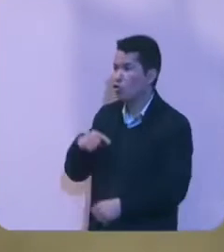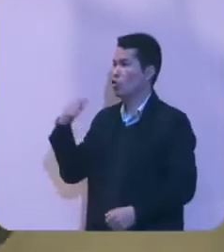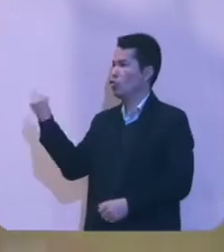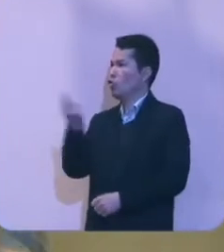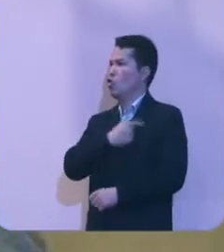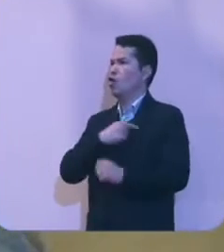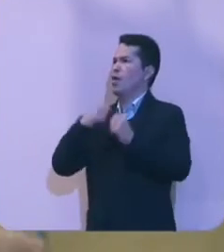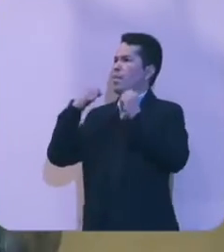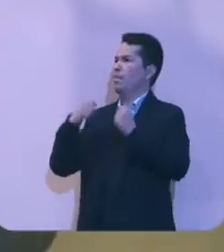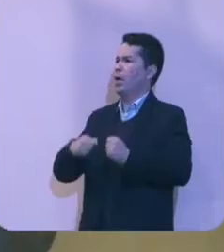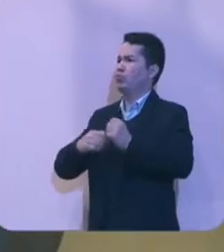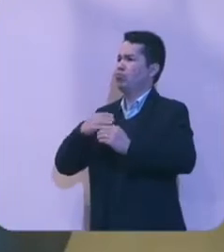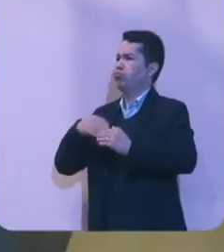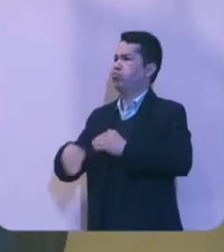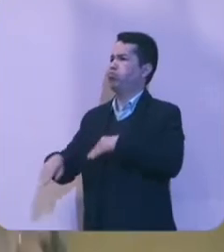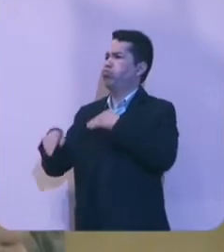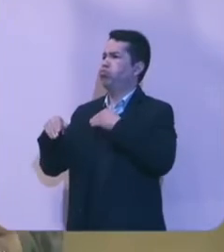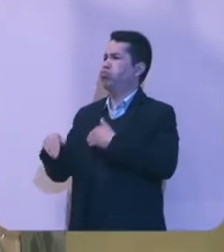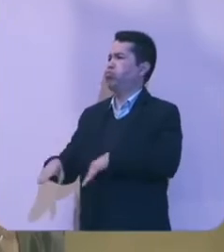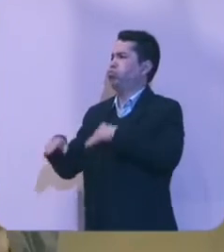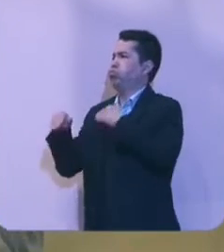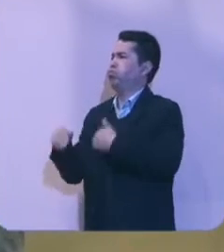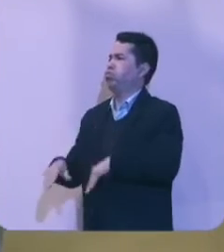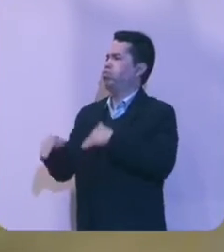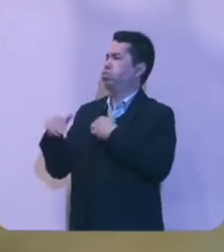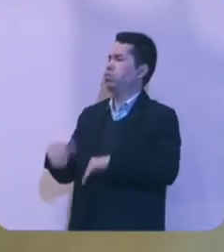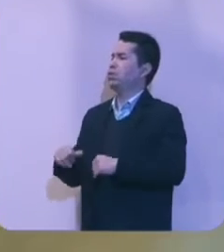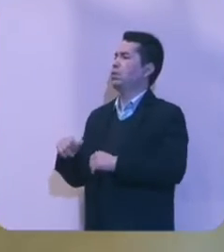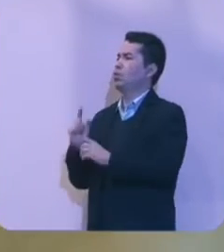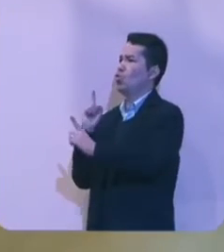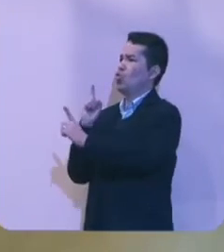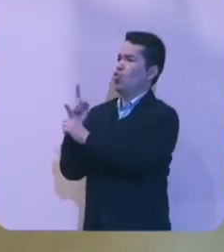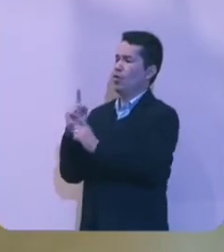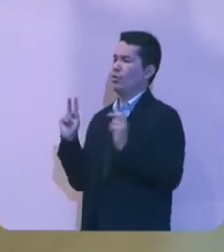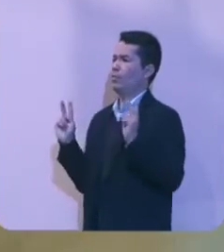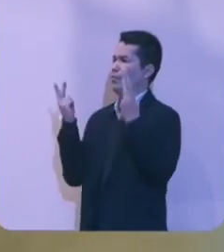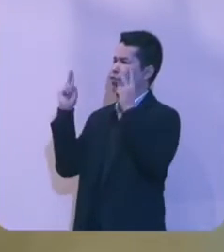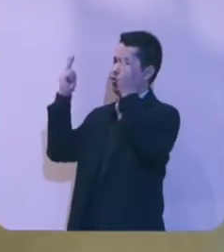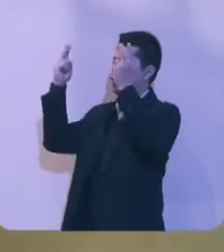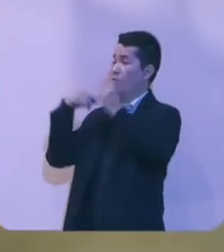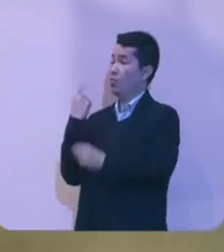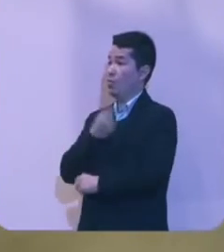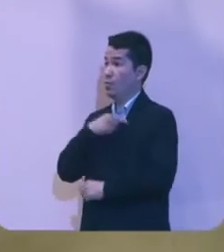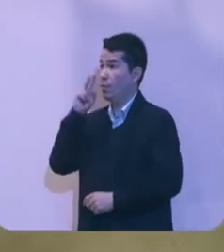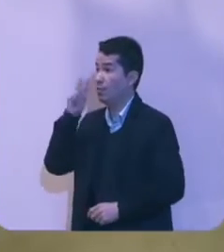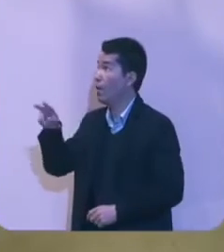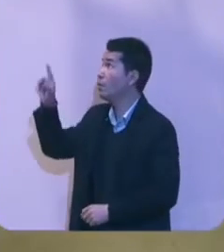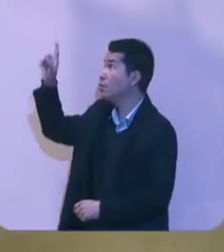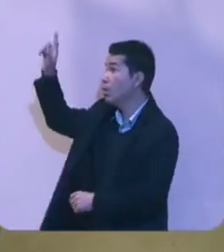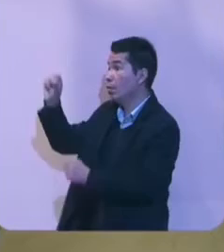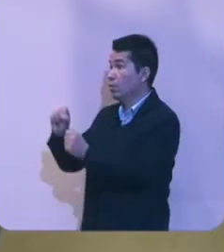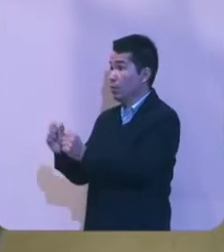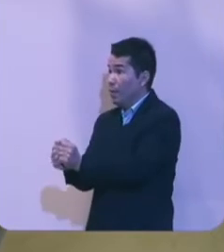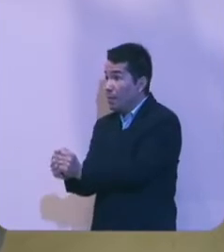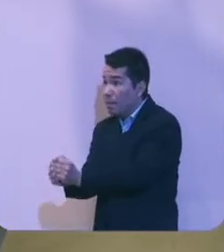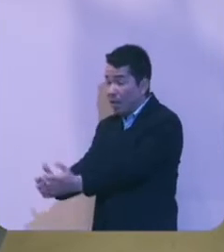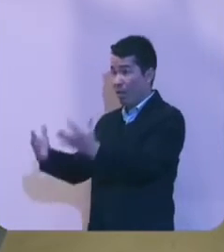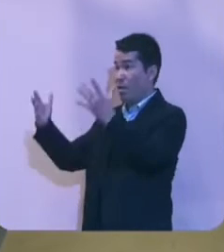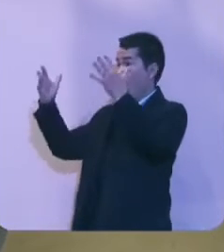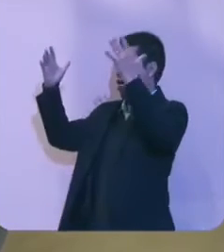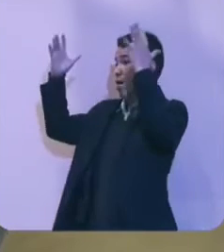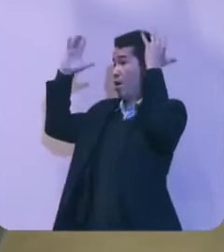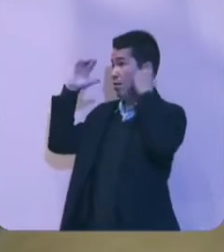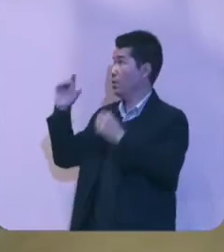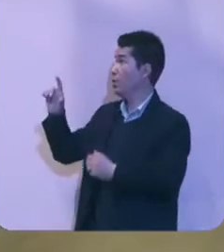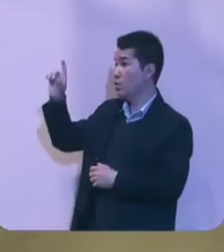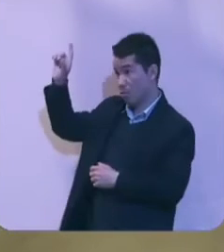poder marchar em direção à vitória e nós vamos ver o que o Senhor vai fazer, porque o Senhor